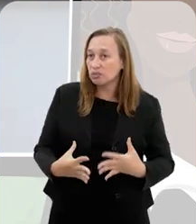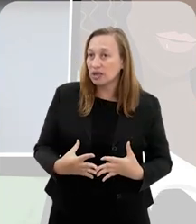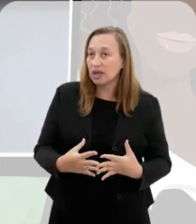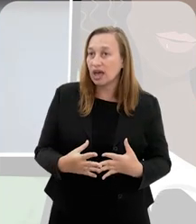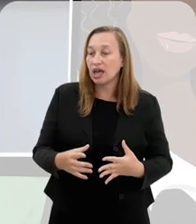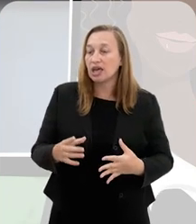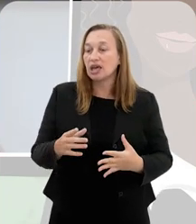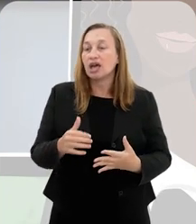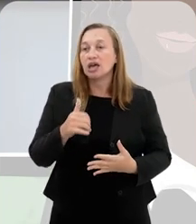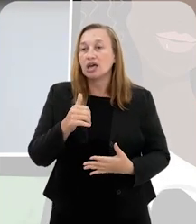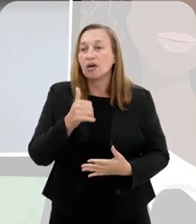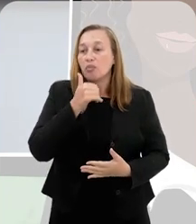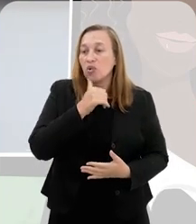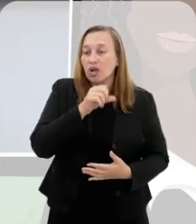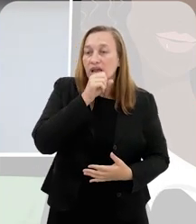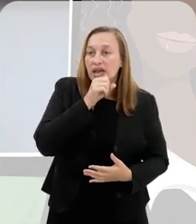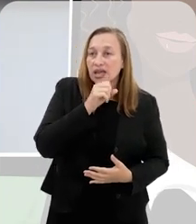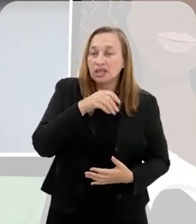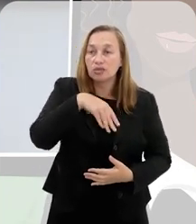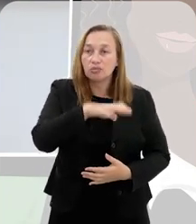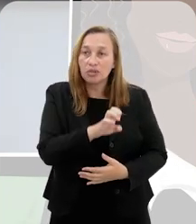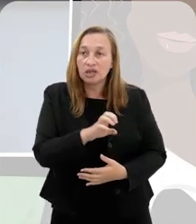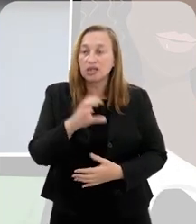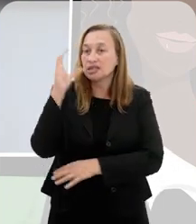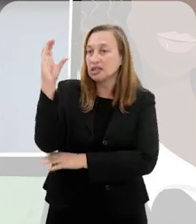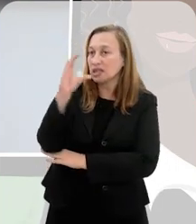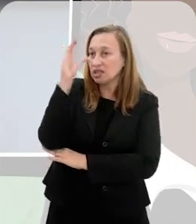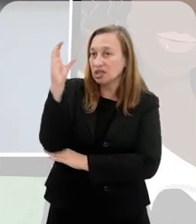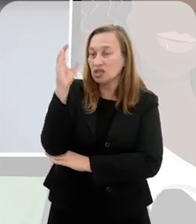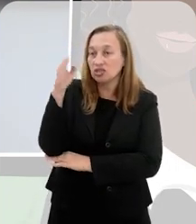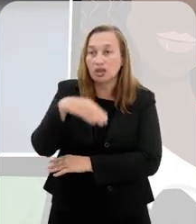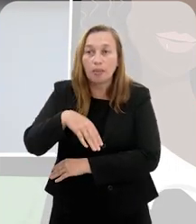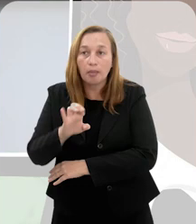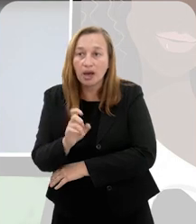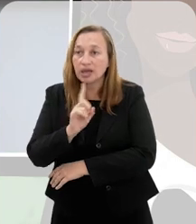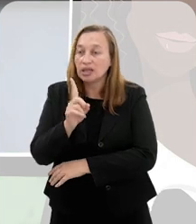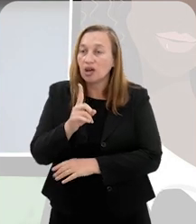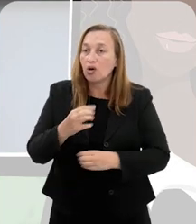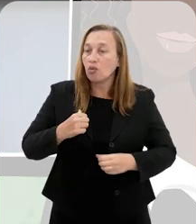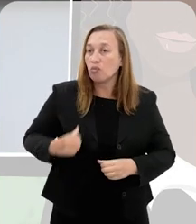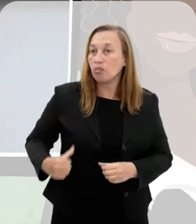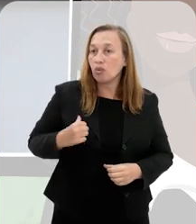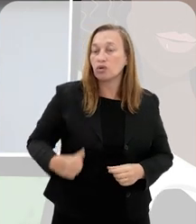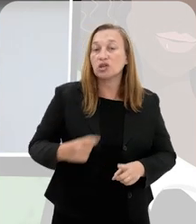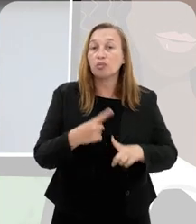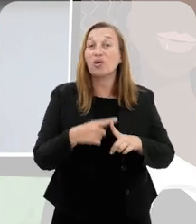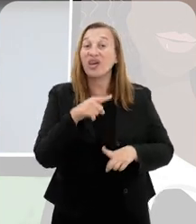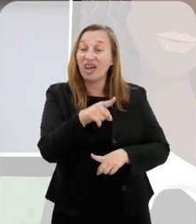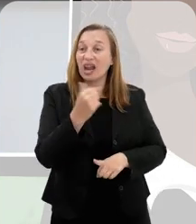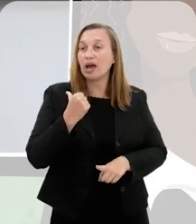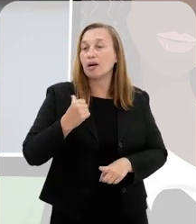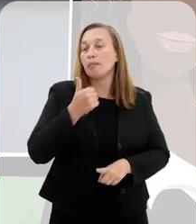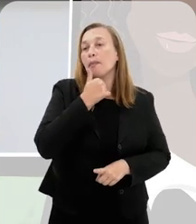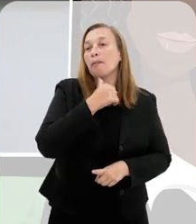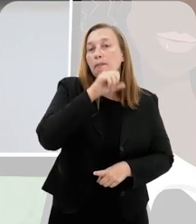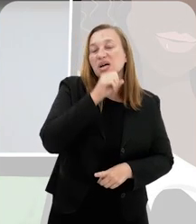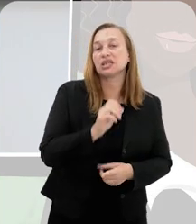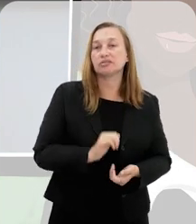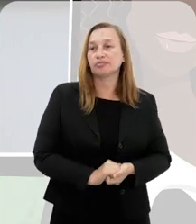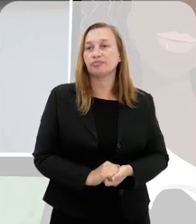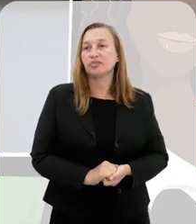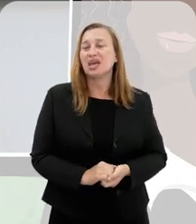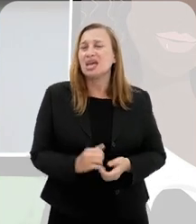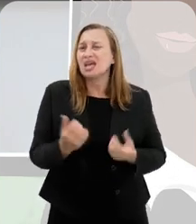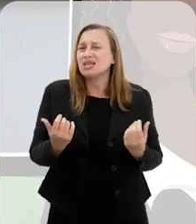justificar a não concessão de bolsas a mulheres mães, a cientistas mães, tendo em vista o fato delas serem